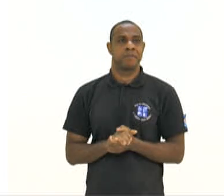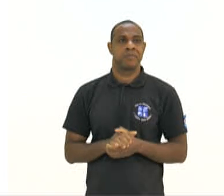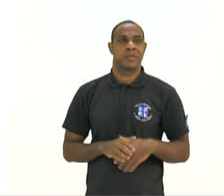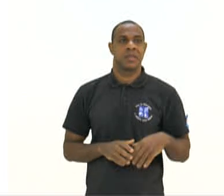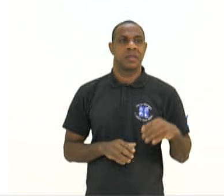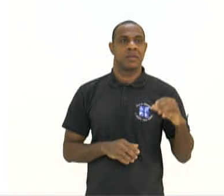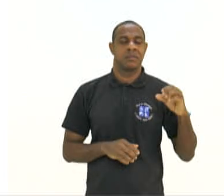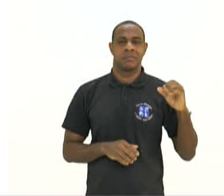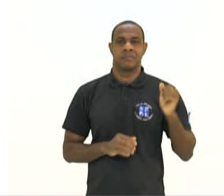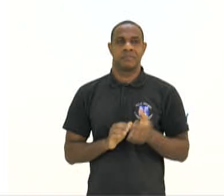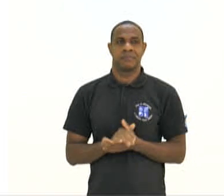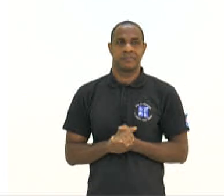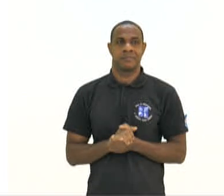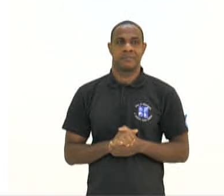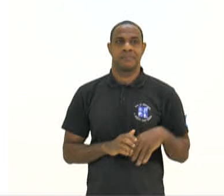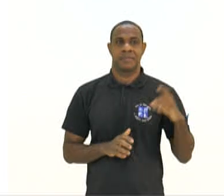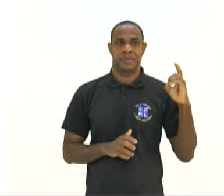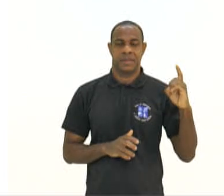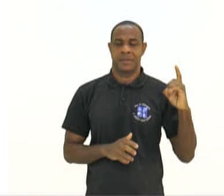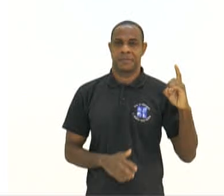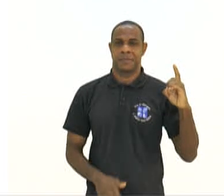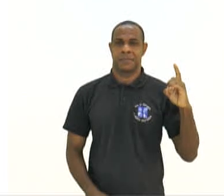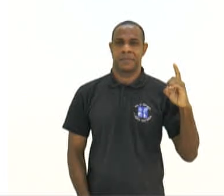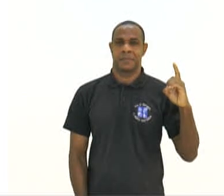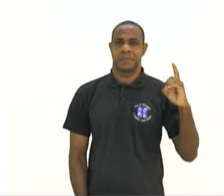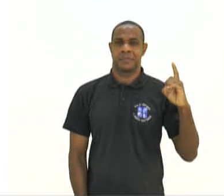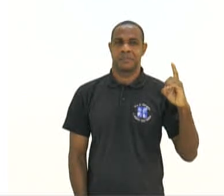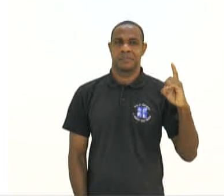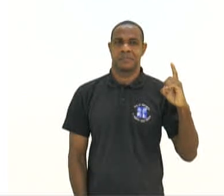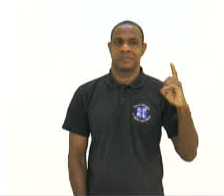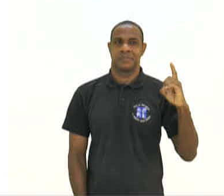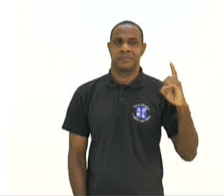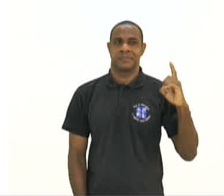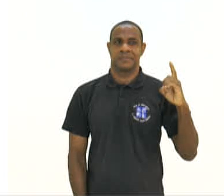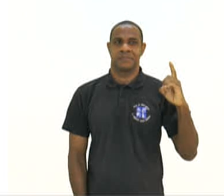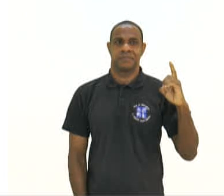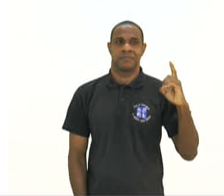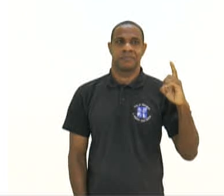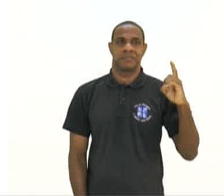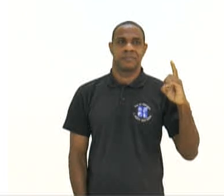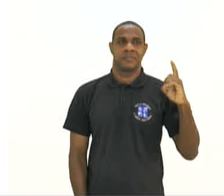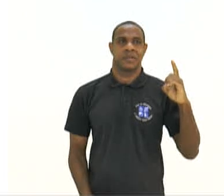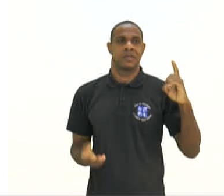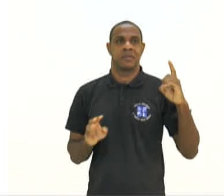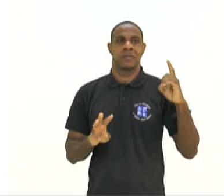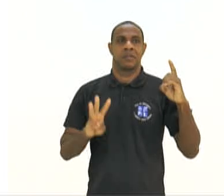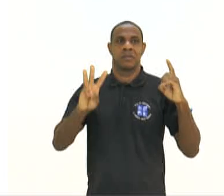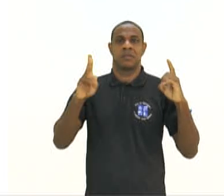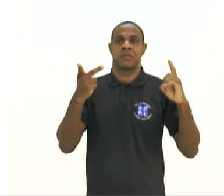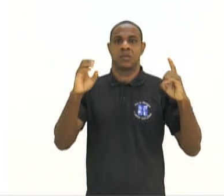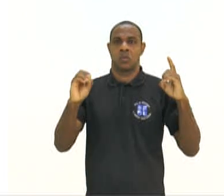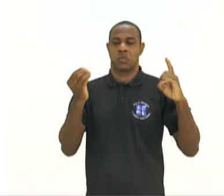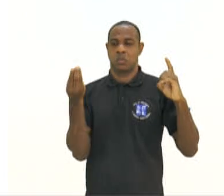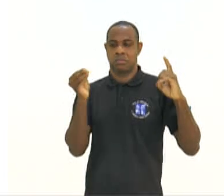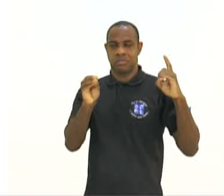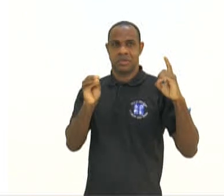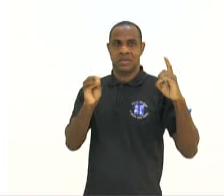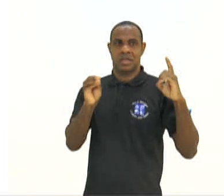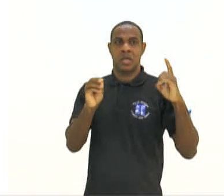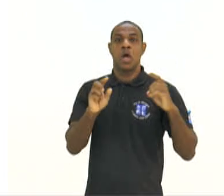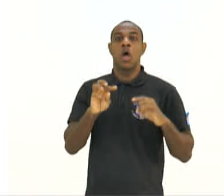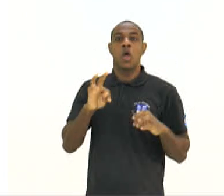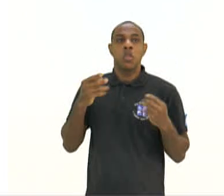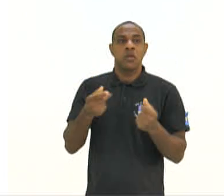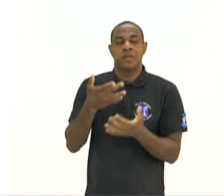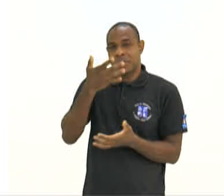coisas. The everybody who went to the party enjoyed very much. Todo mundo que